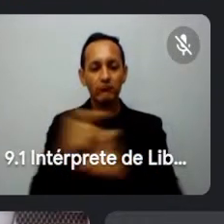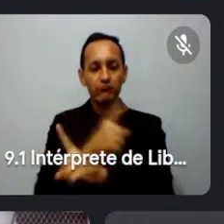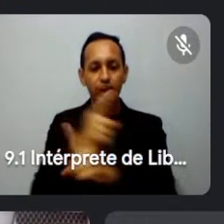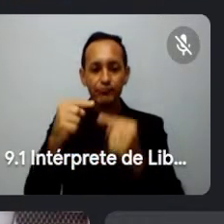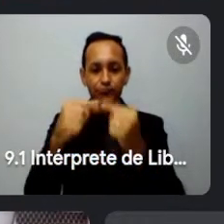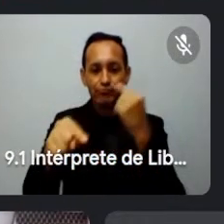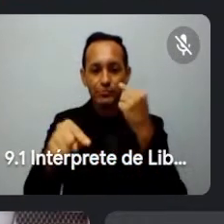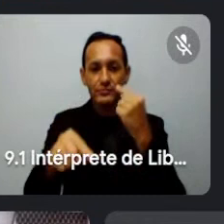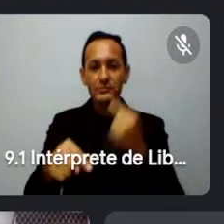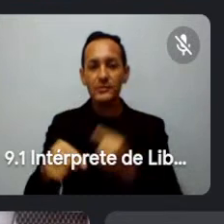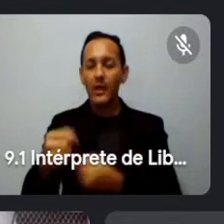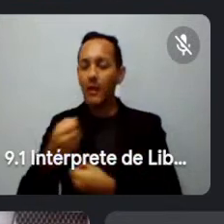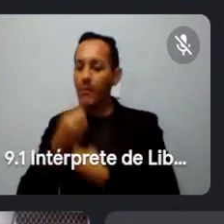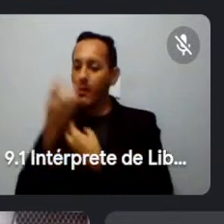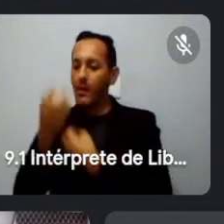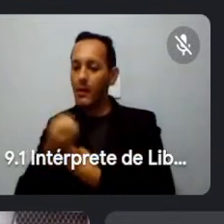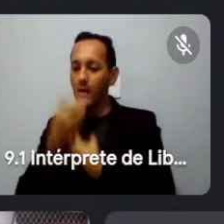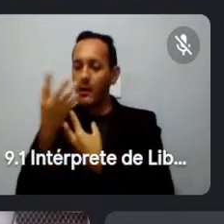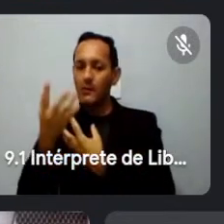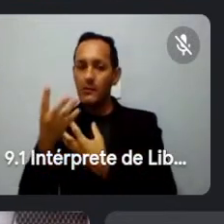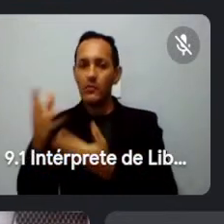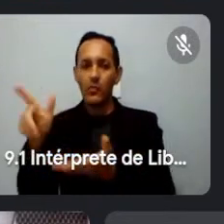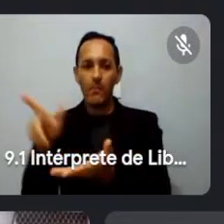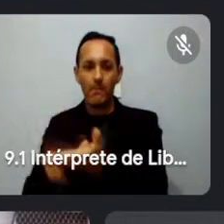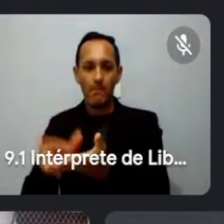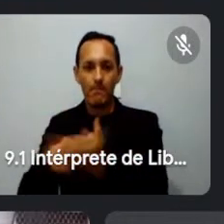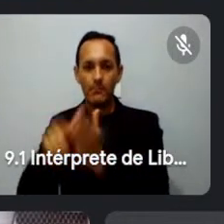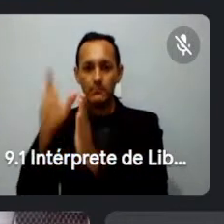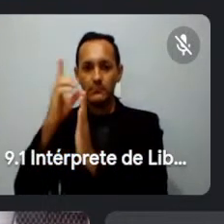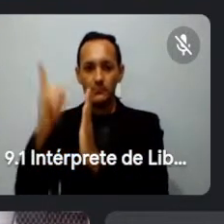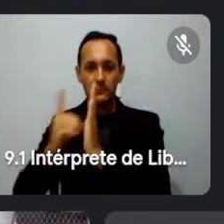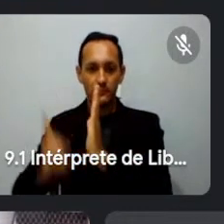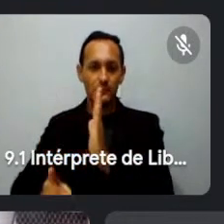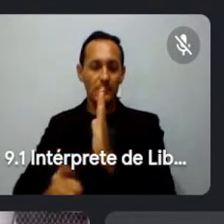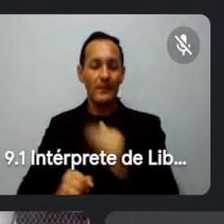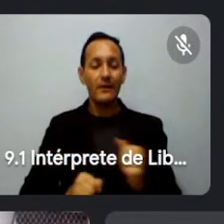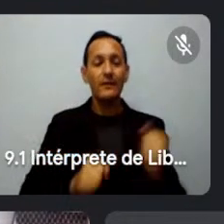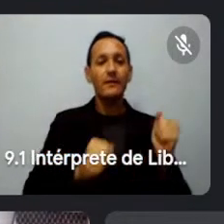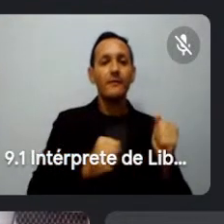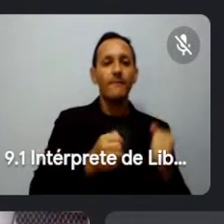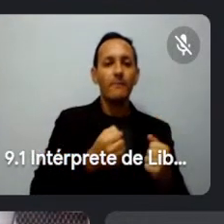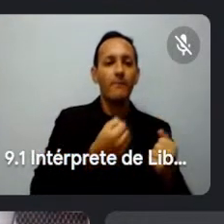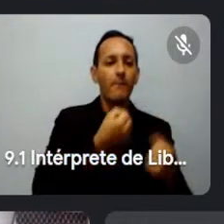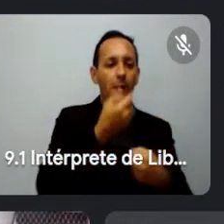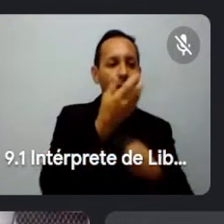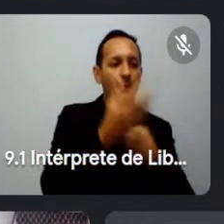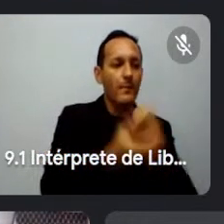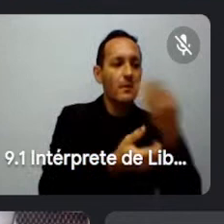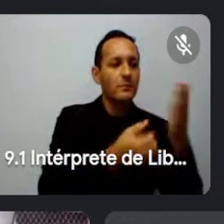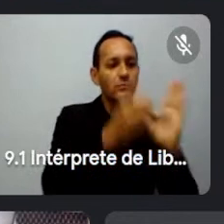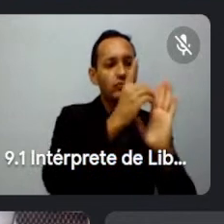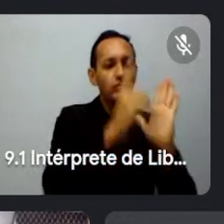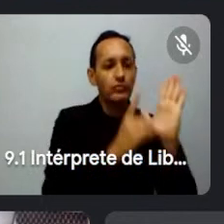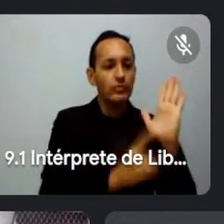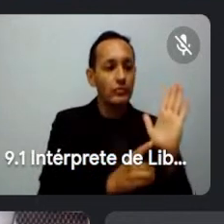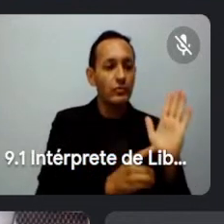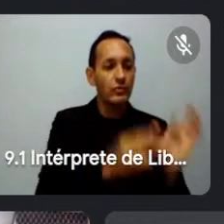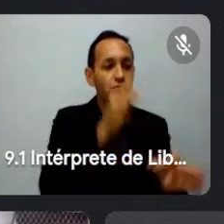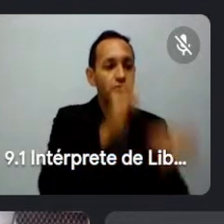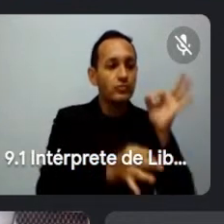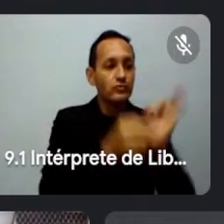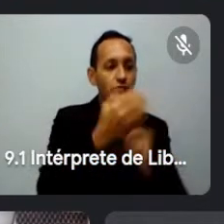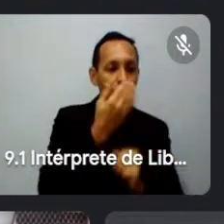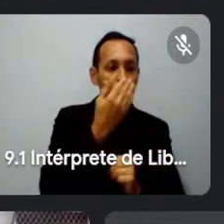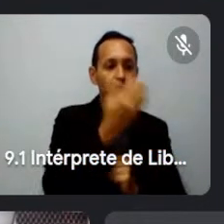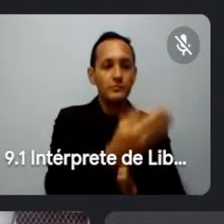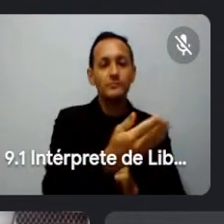entre as declarações filmadas na Escritura pública e as declarações firmadas em juízo por parte de sua palestra Souza Dos